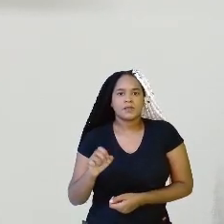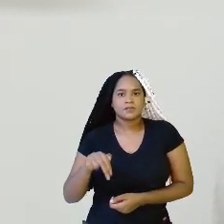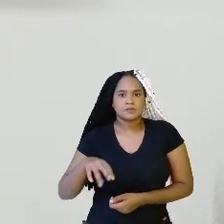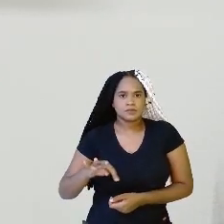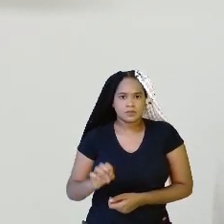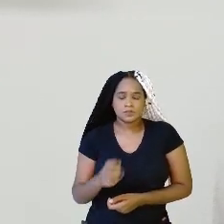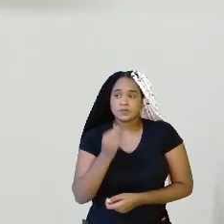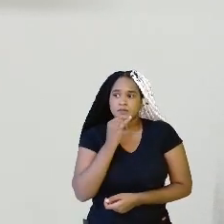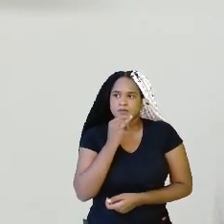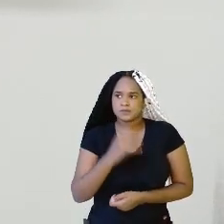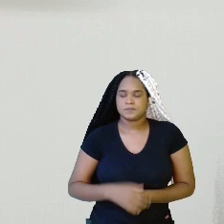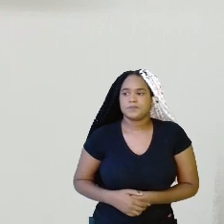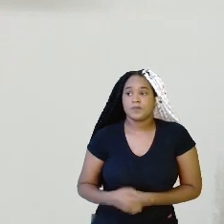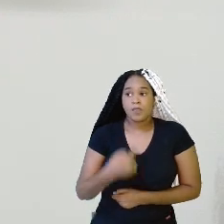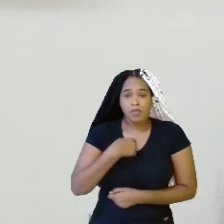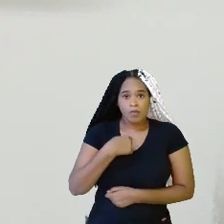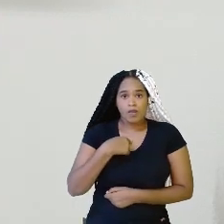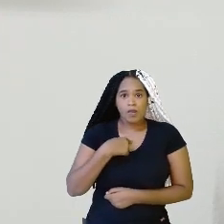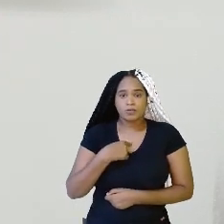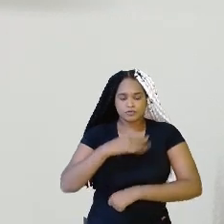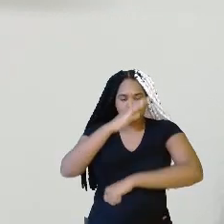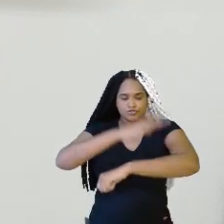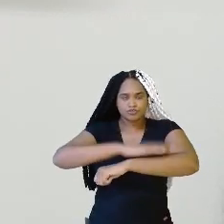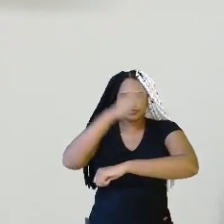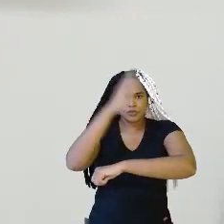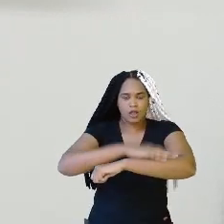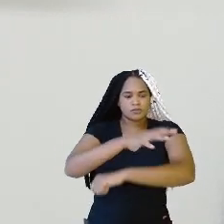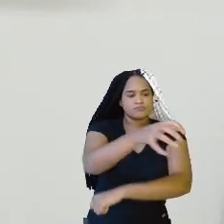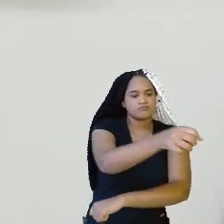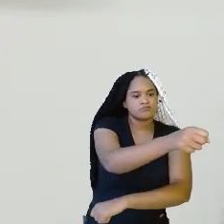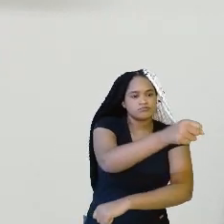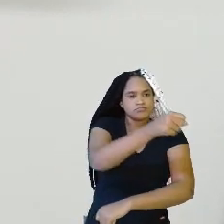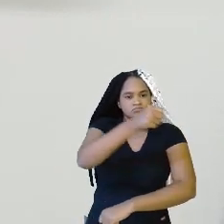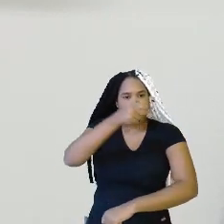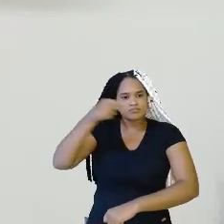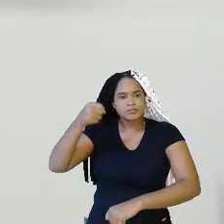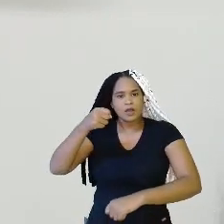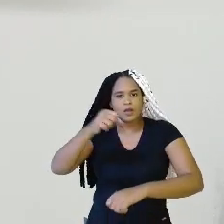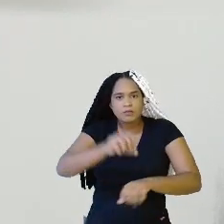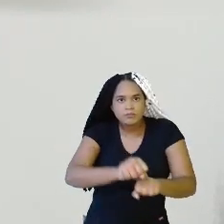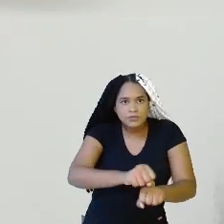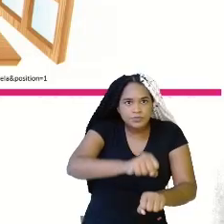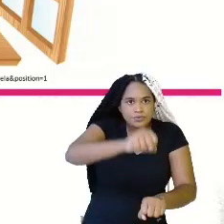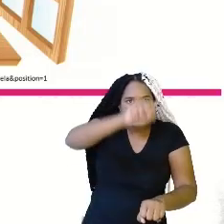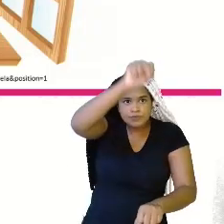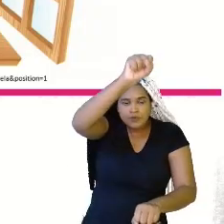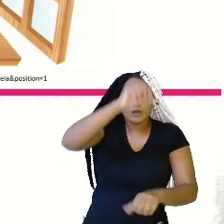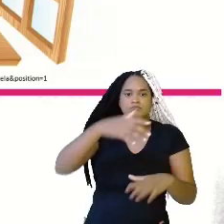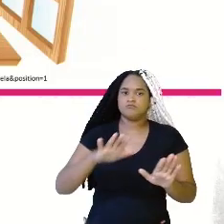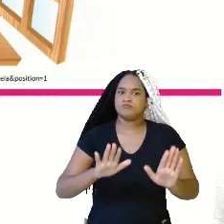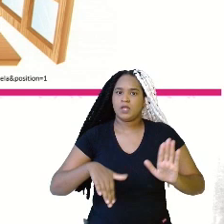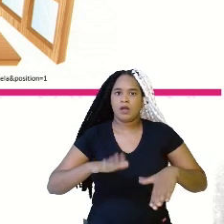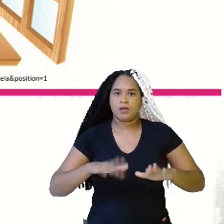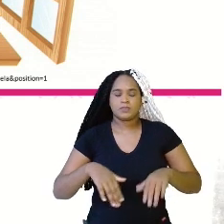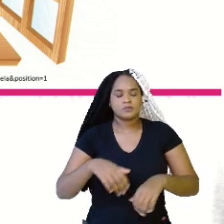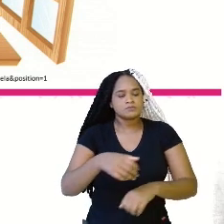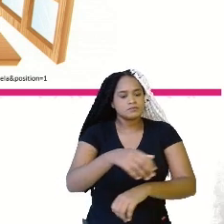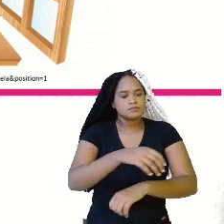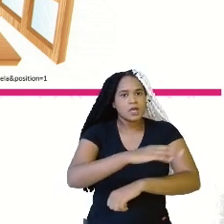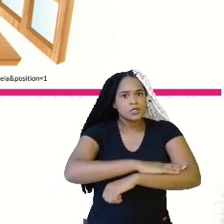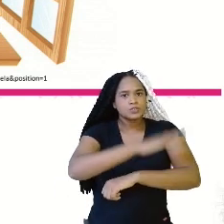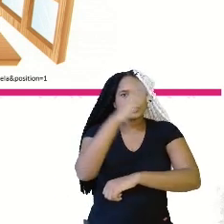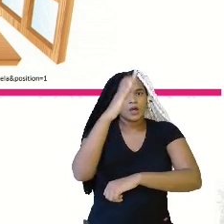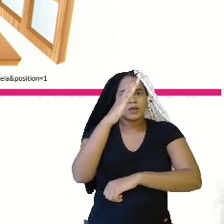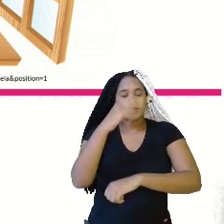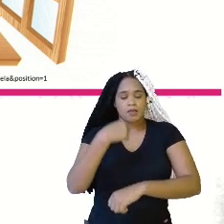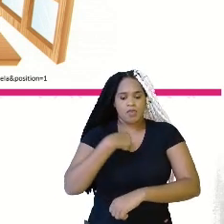exemplo. Eu abro a janela, ou seja, eu estou fazendo agora, eu abro. Não é eu